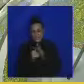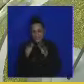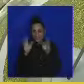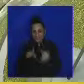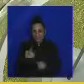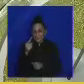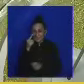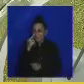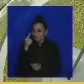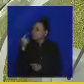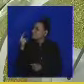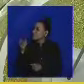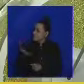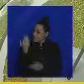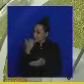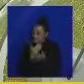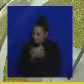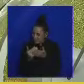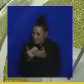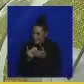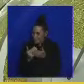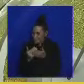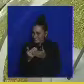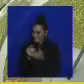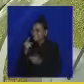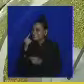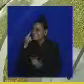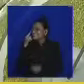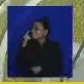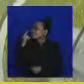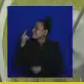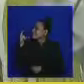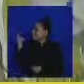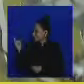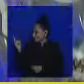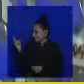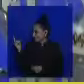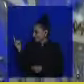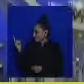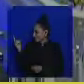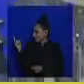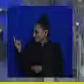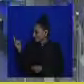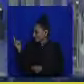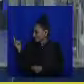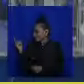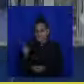Bolas posicionadas, vamos começar. Valendo!